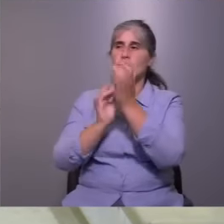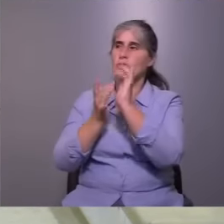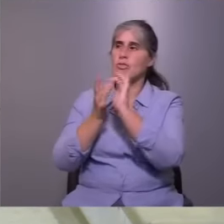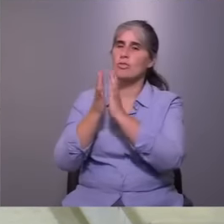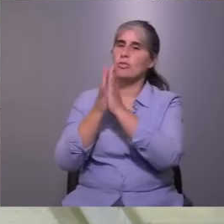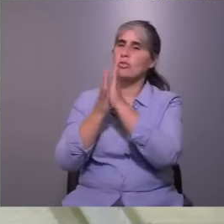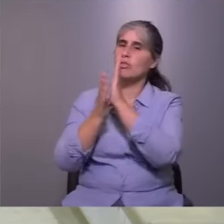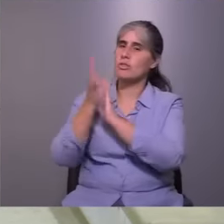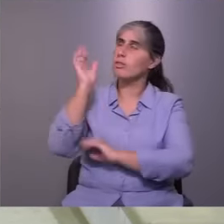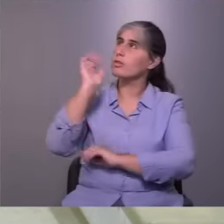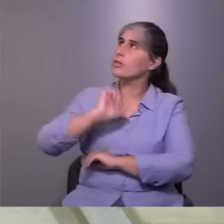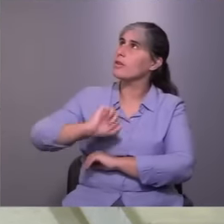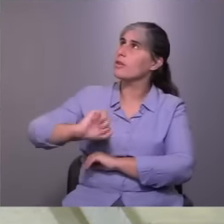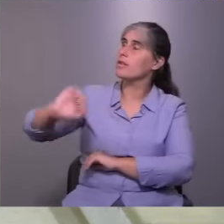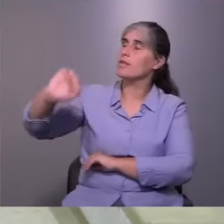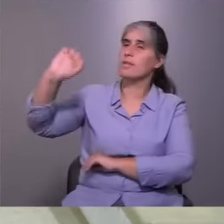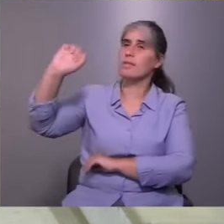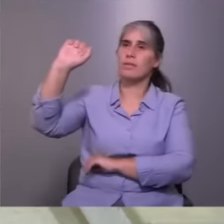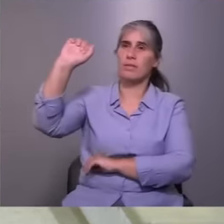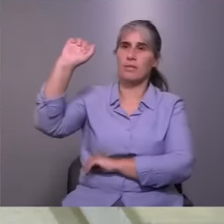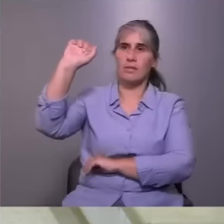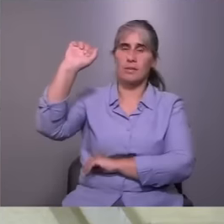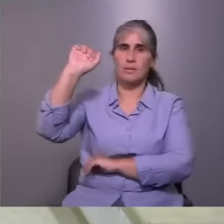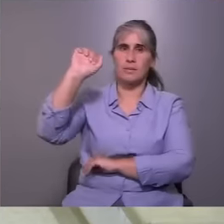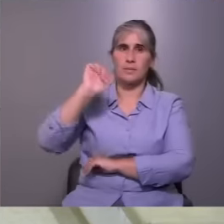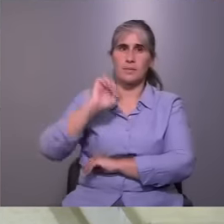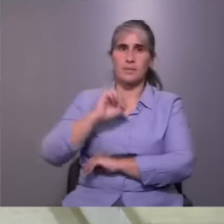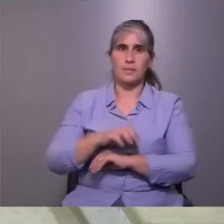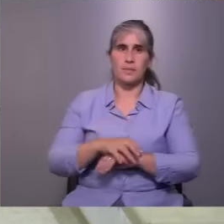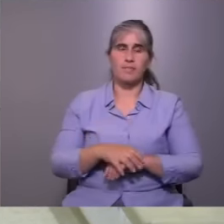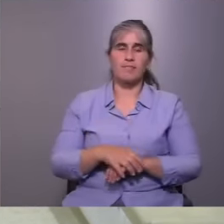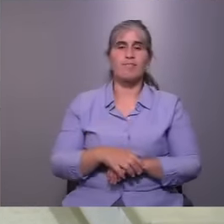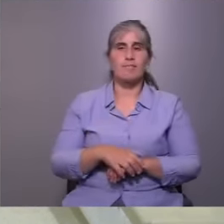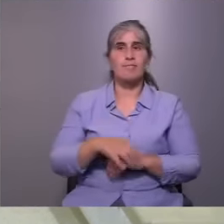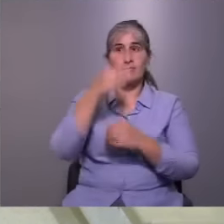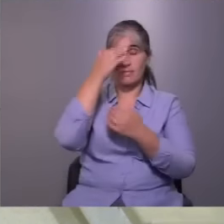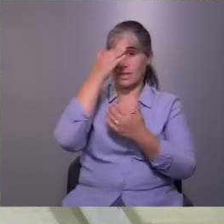Salve, mãe do Verbo de